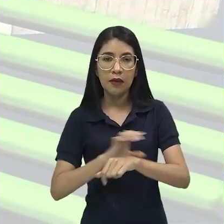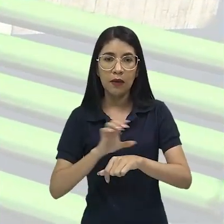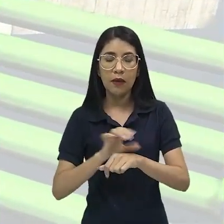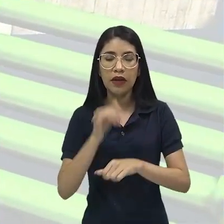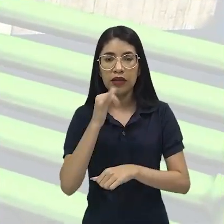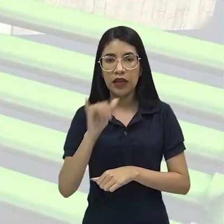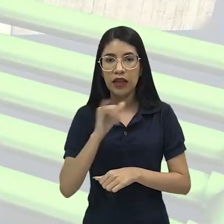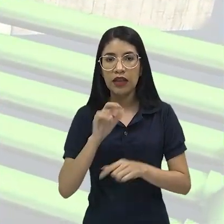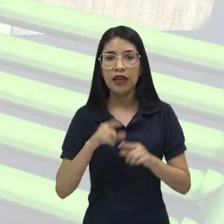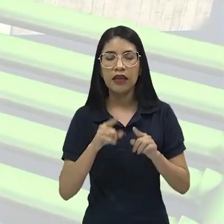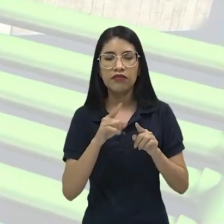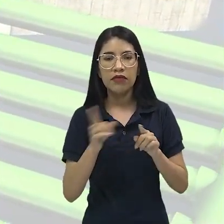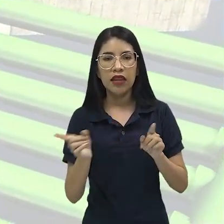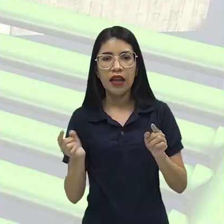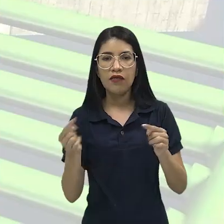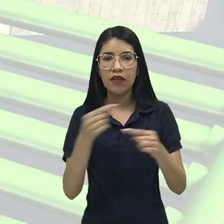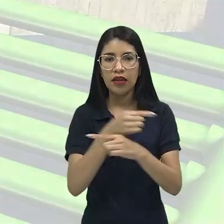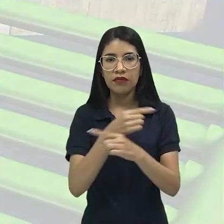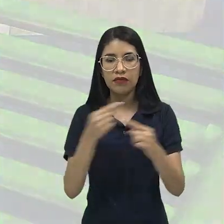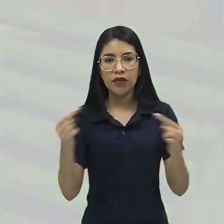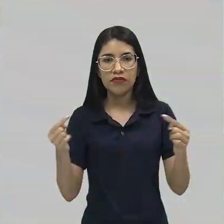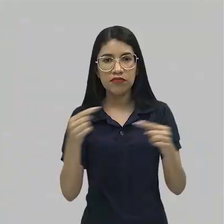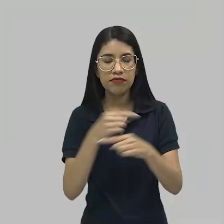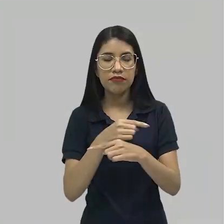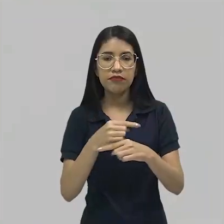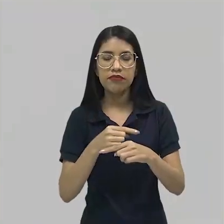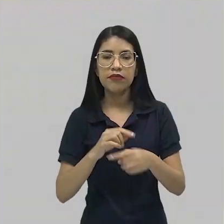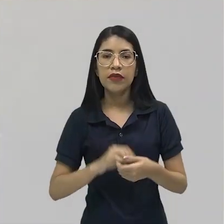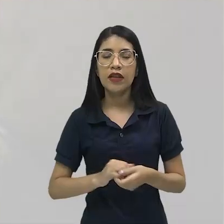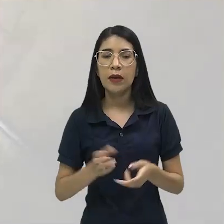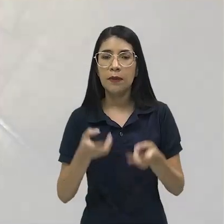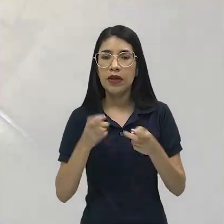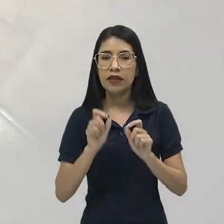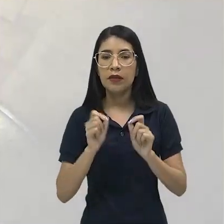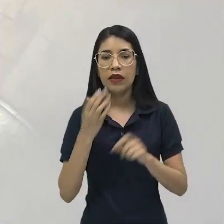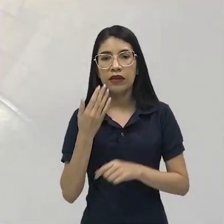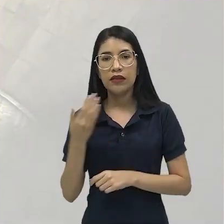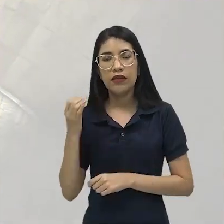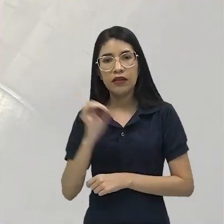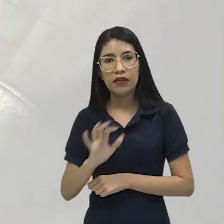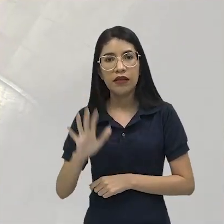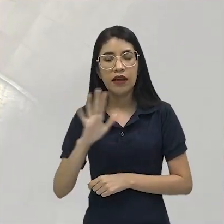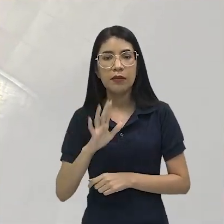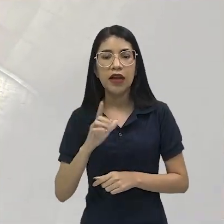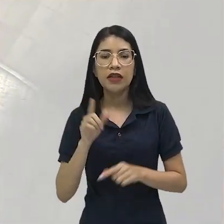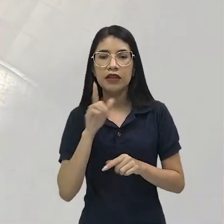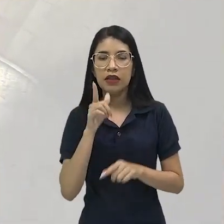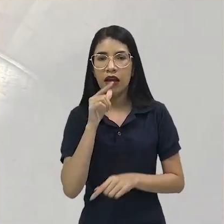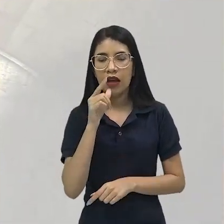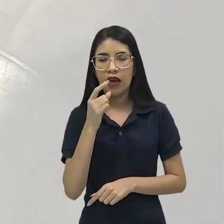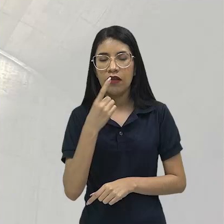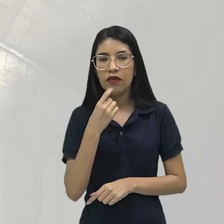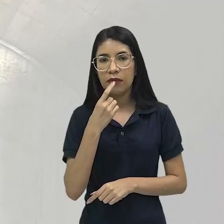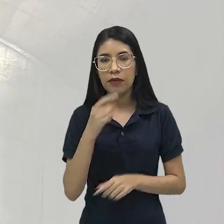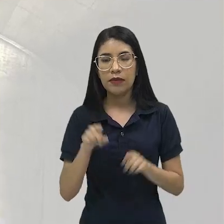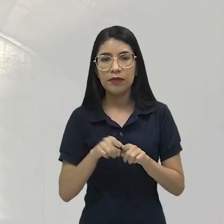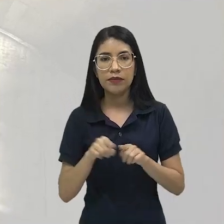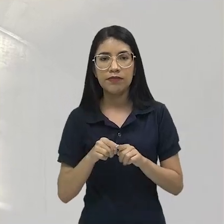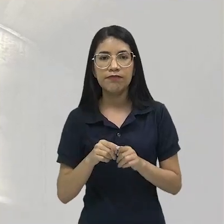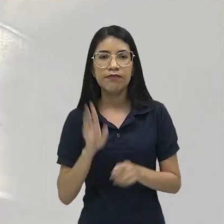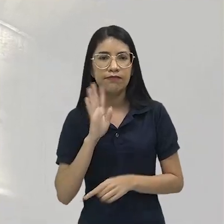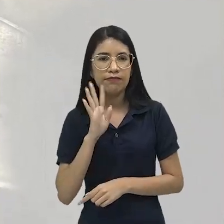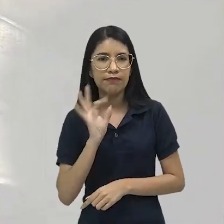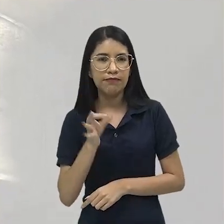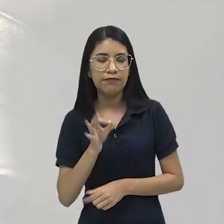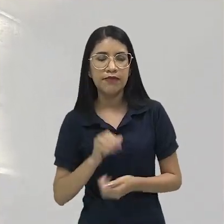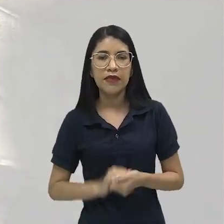Uma hora num sentido, outra hora em outro sentido. É o que vocês podem ver aí nessas linhas vermelhas. Legal, né, pessoal?